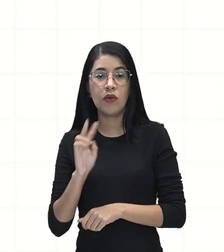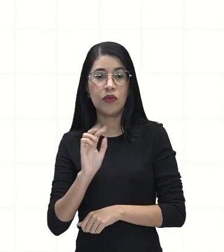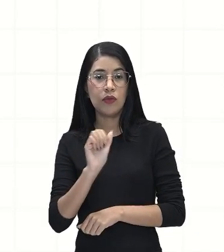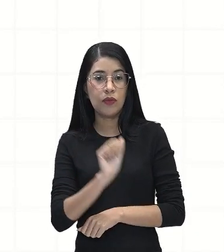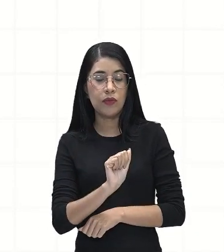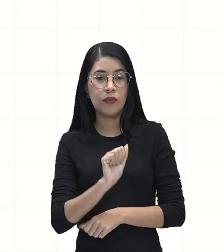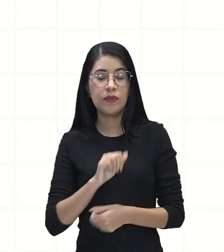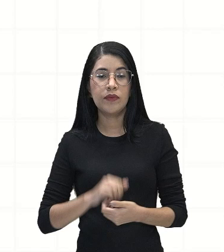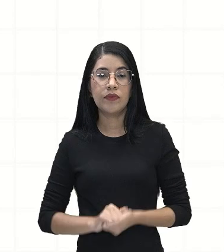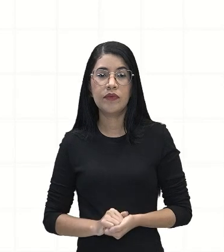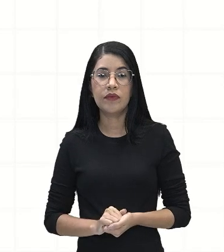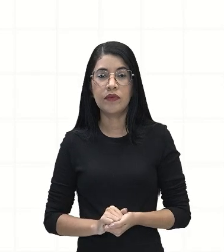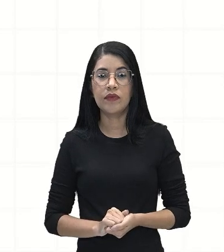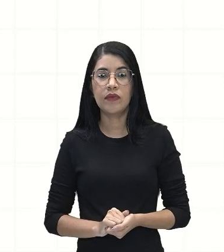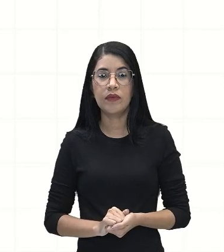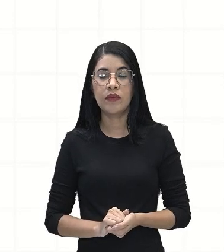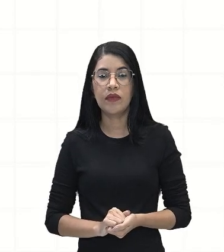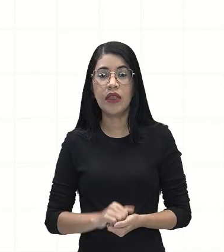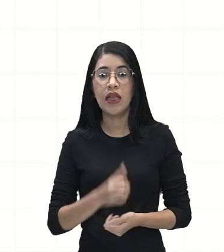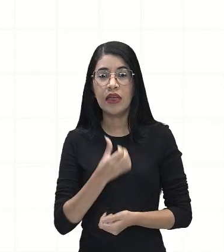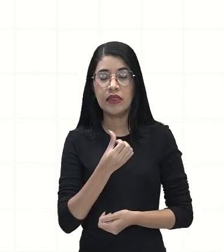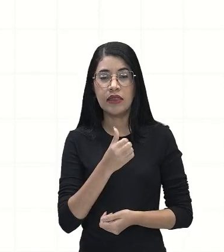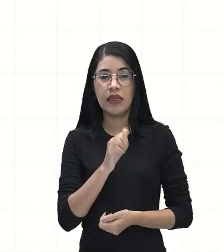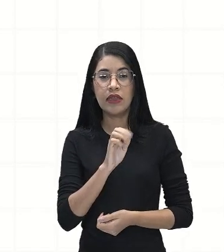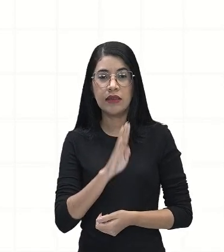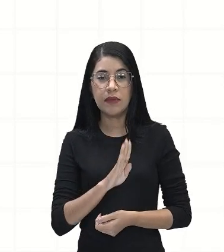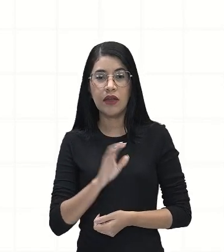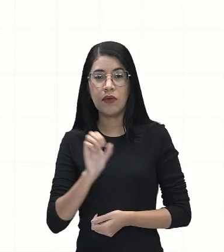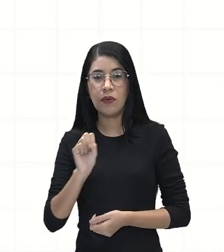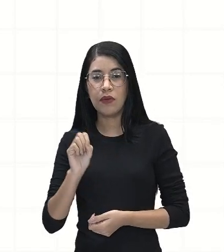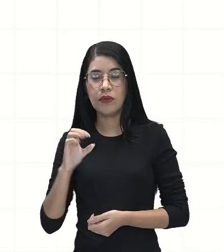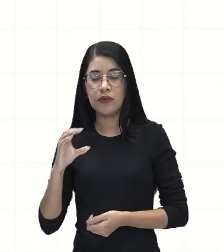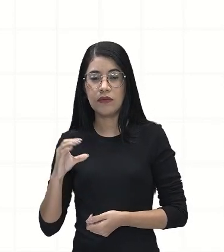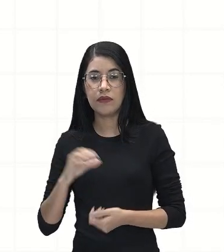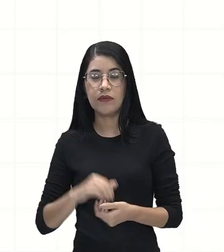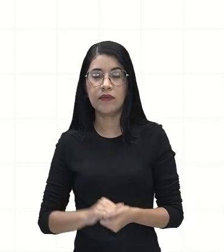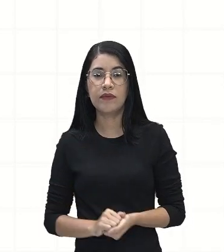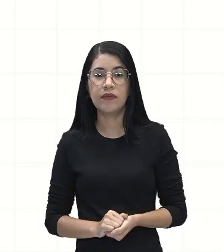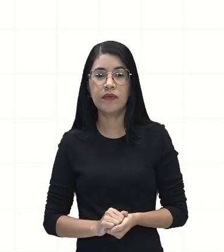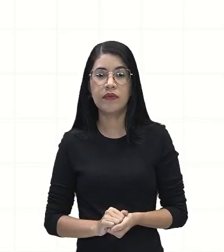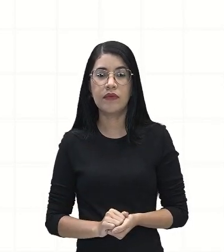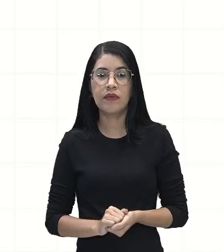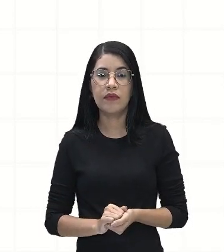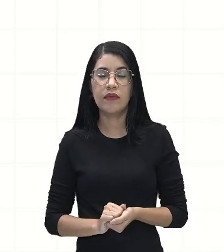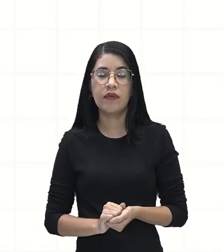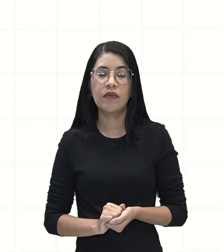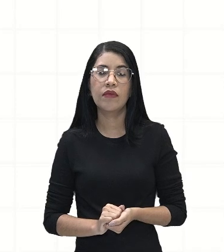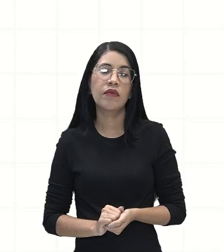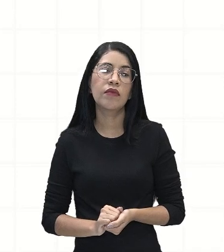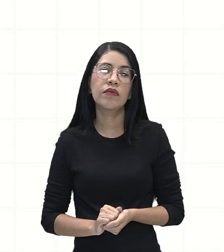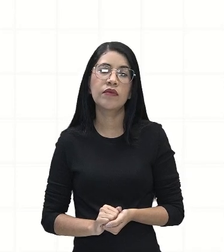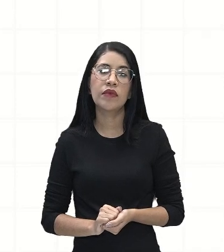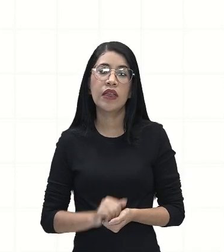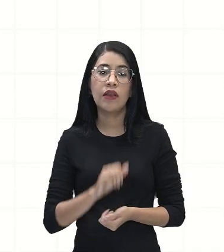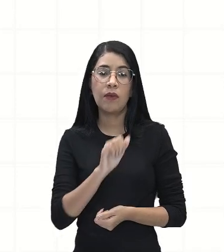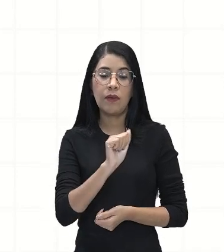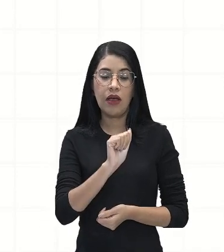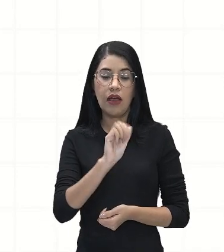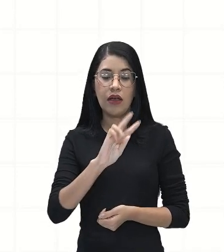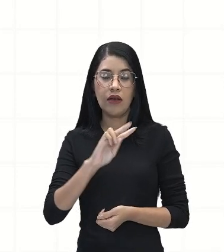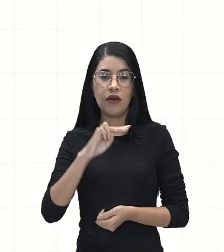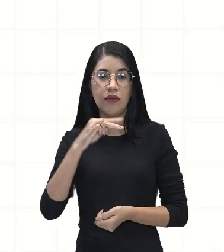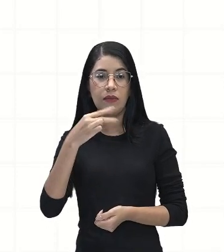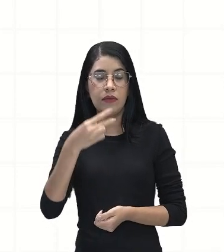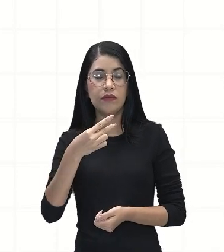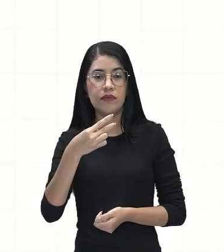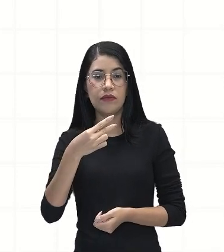chamar aqui de B e C. Então, o teorema de Pitágoras diz que se eu pegar a medida da hipotenusa e elevar ao quadrado,